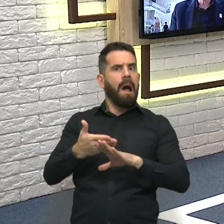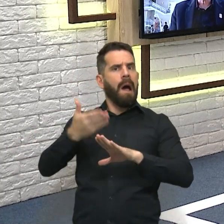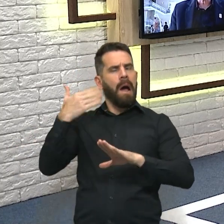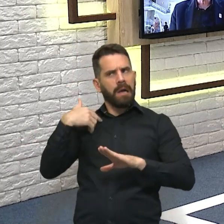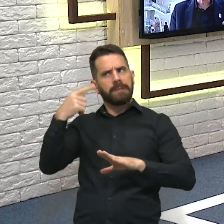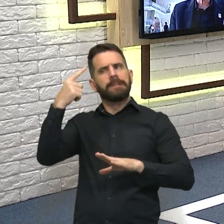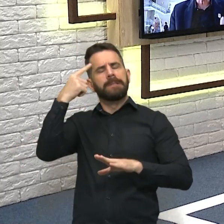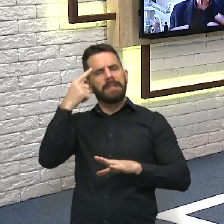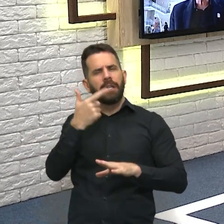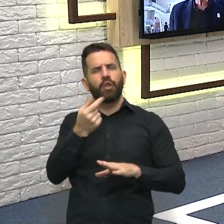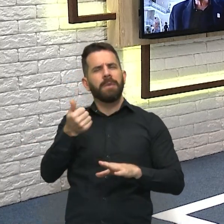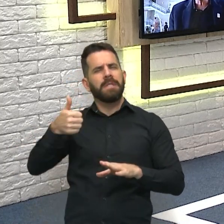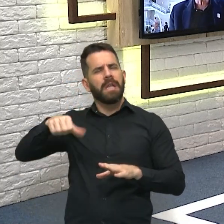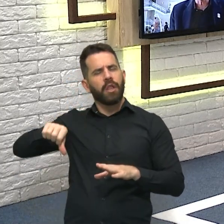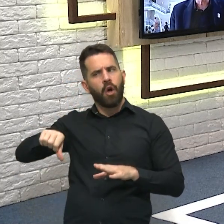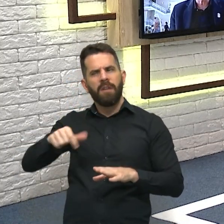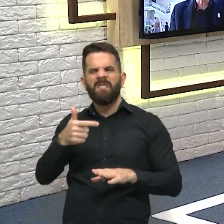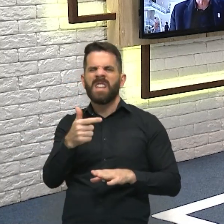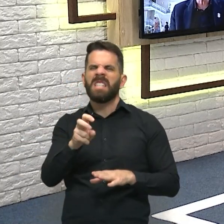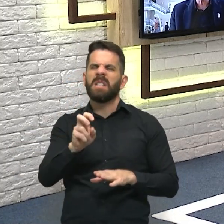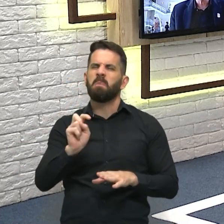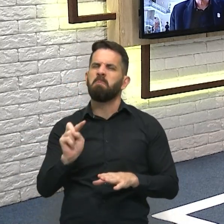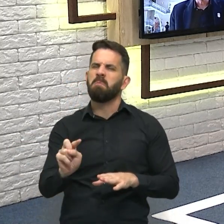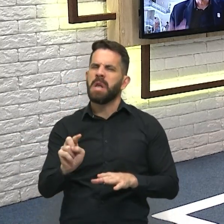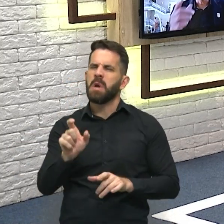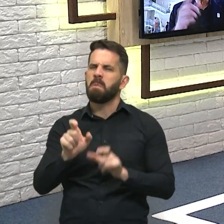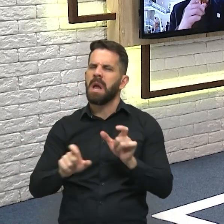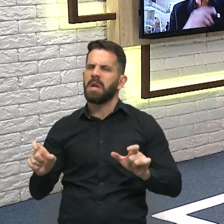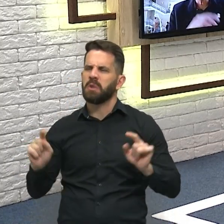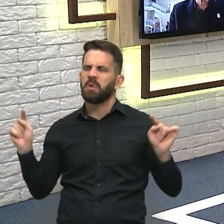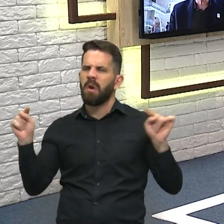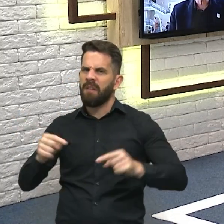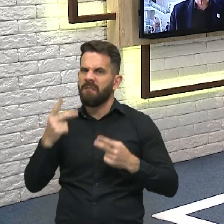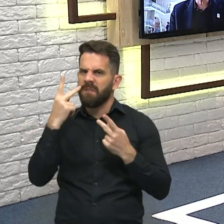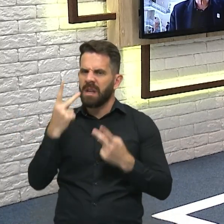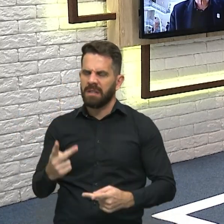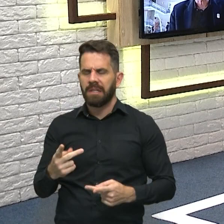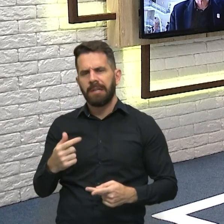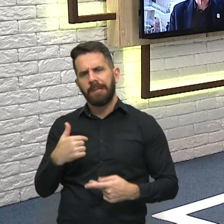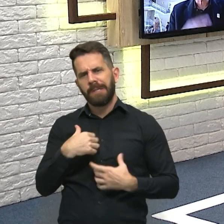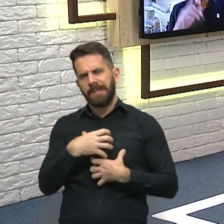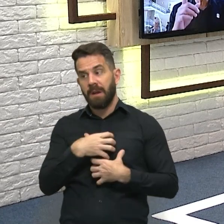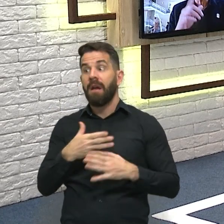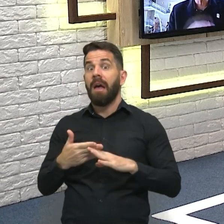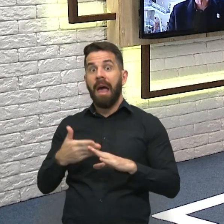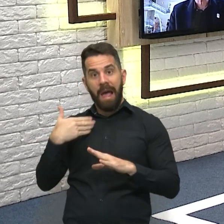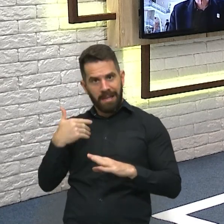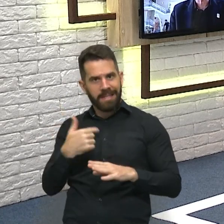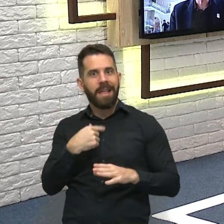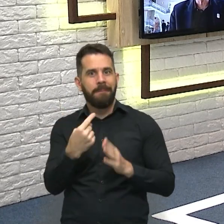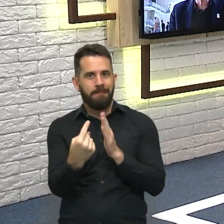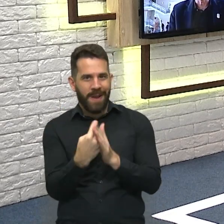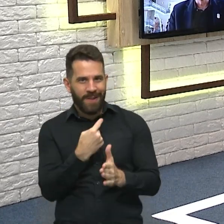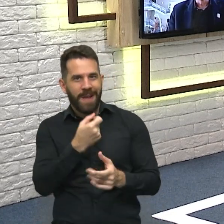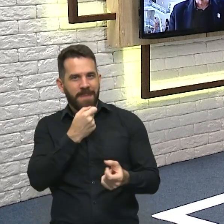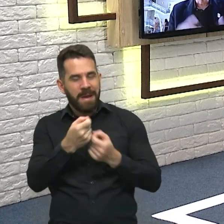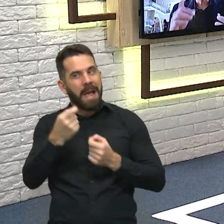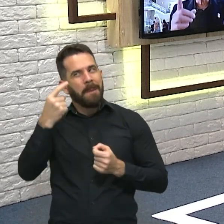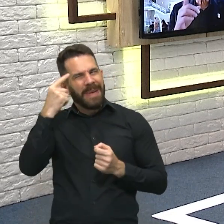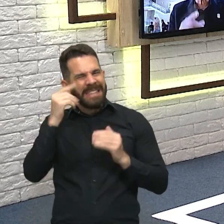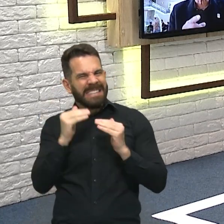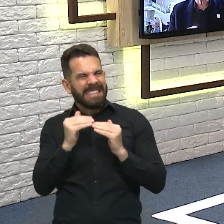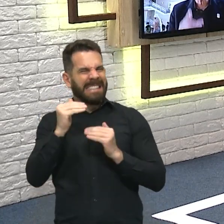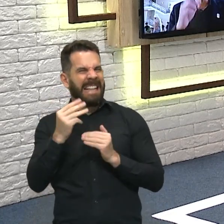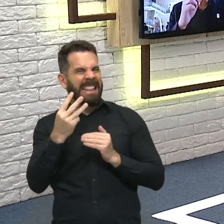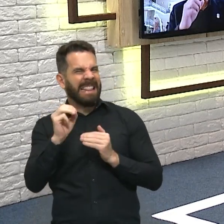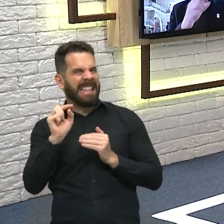ano 2019 nós tivemos 25 mil estudantes visitando o campus, né? Recentemente eu dei uma entrevista que eu falei para você que a gente queria colocar 30 mil. E você